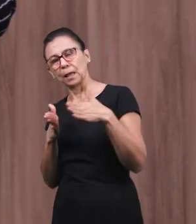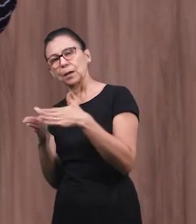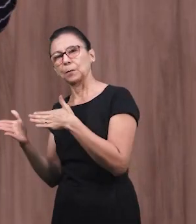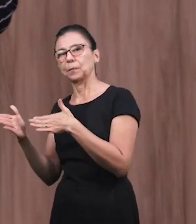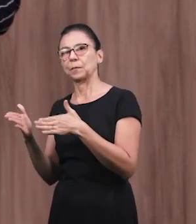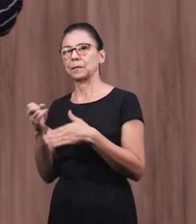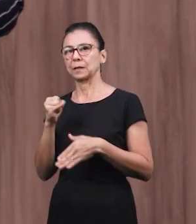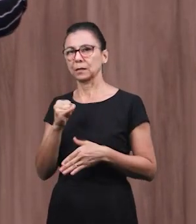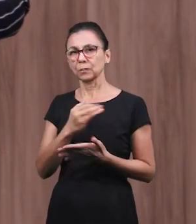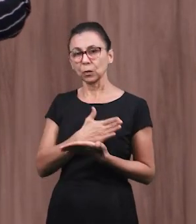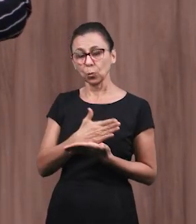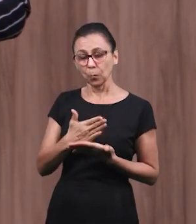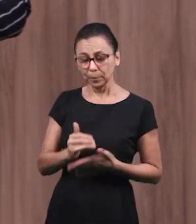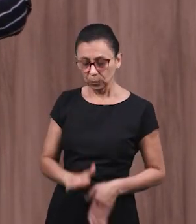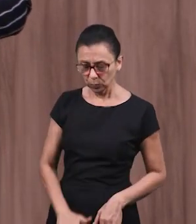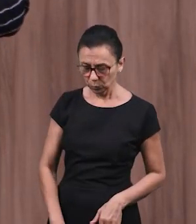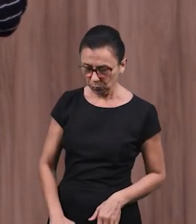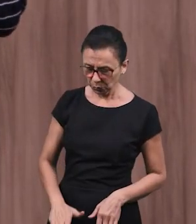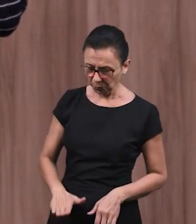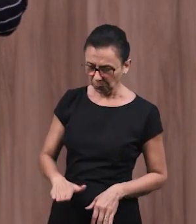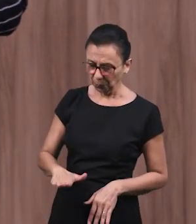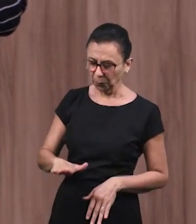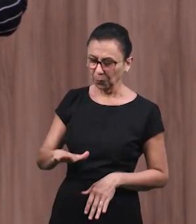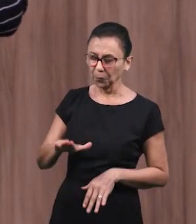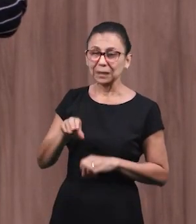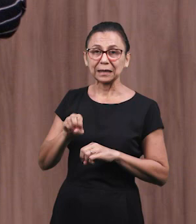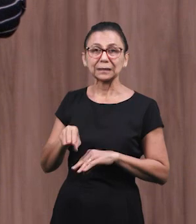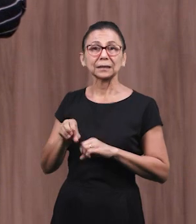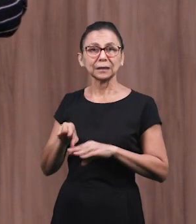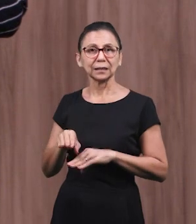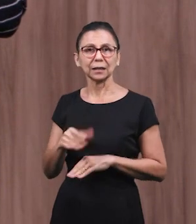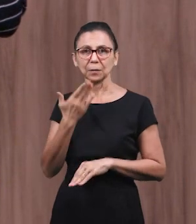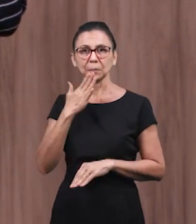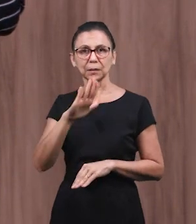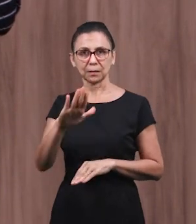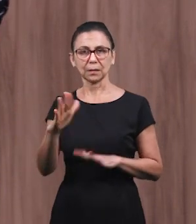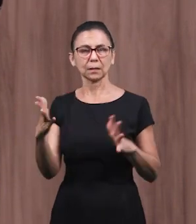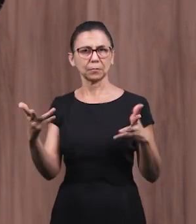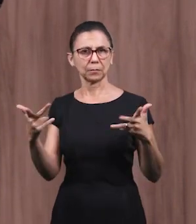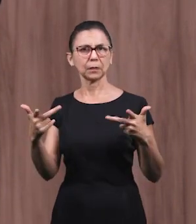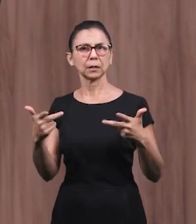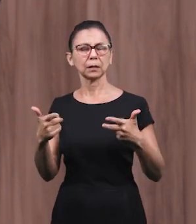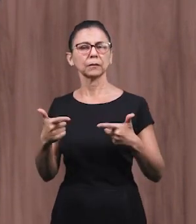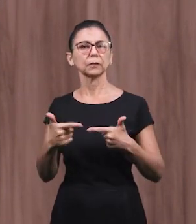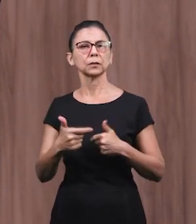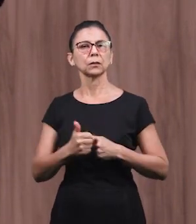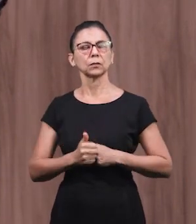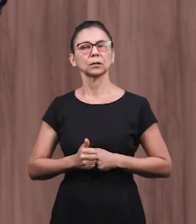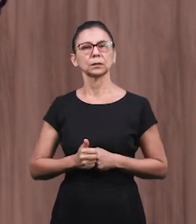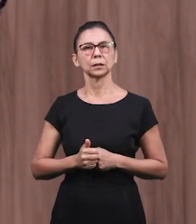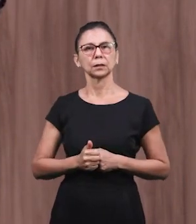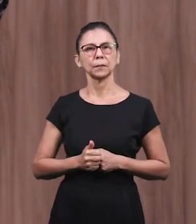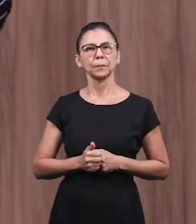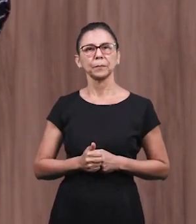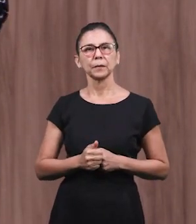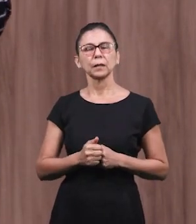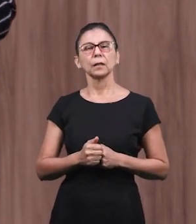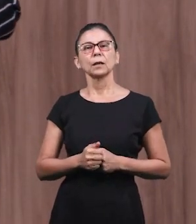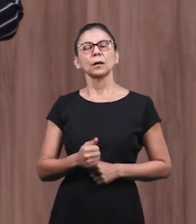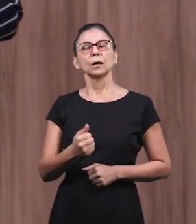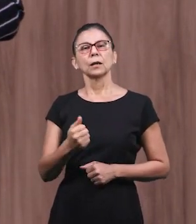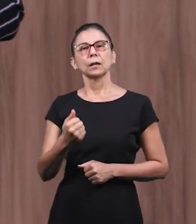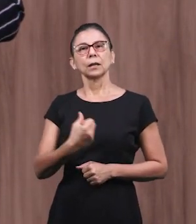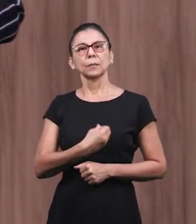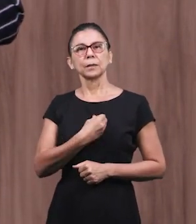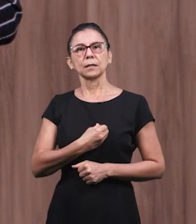Esse é um ensino maravilhoso, uma promessa gloriosa do nosso Deus, com a presença do Pai no ensino, do